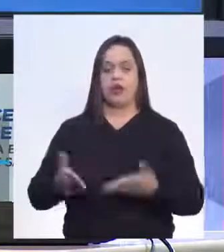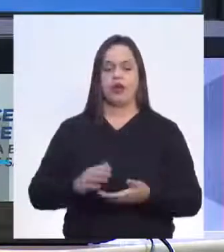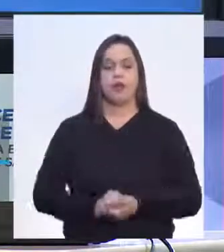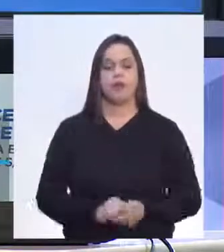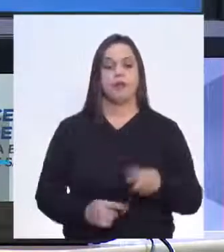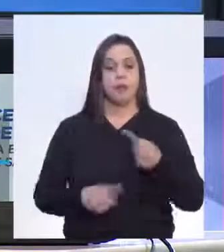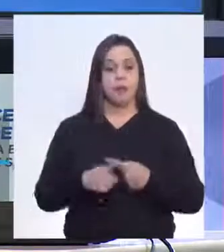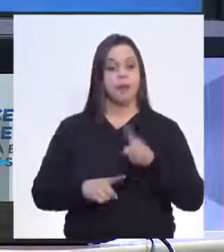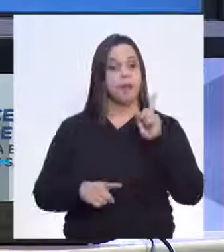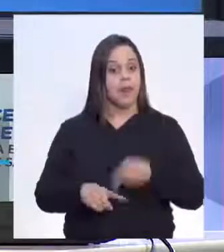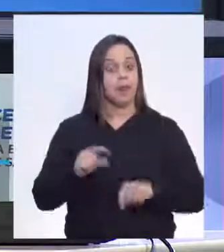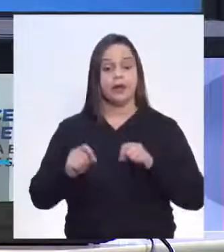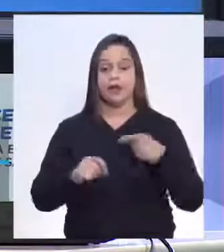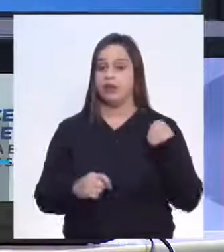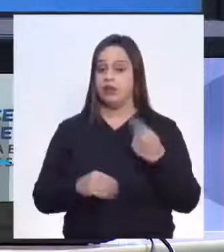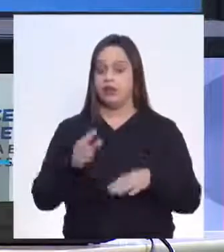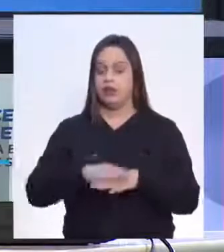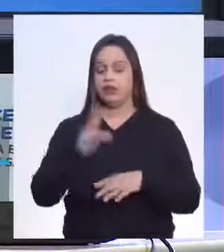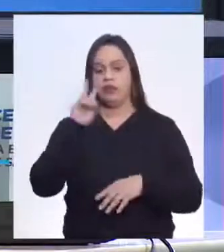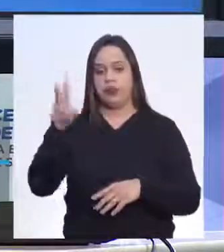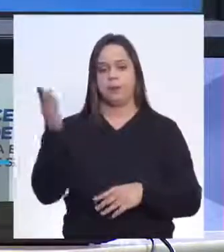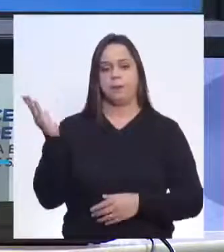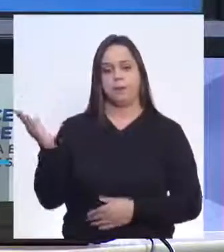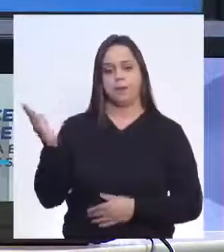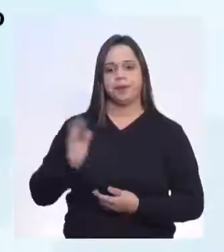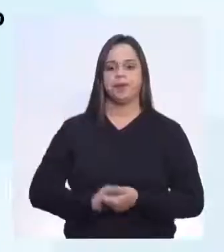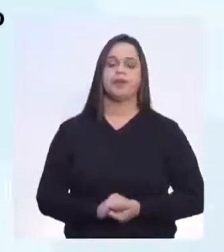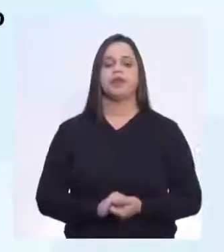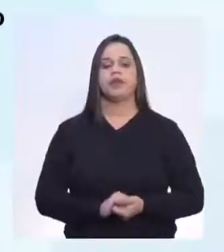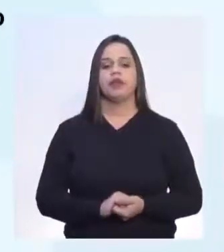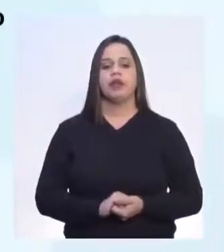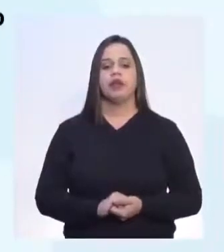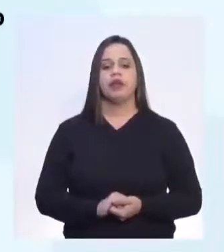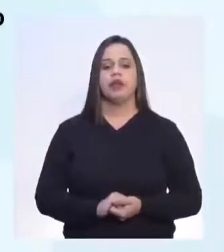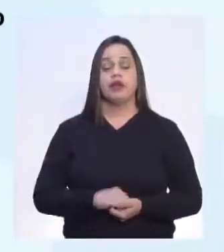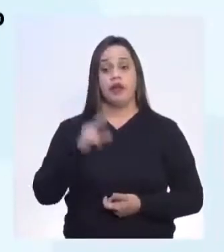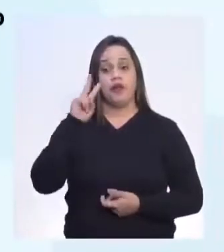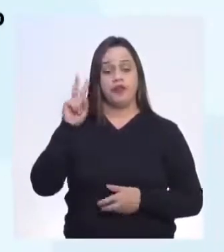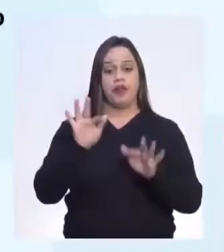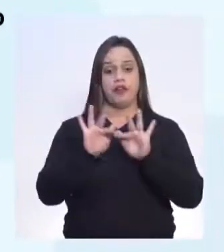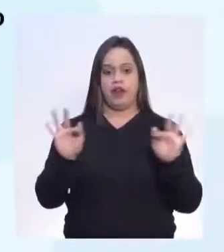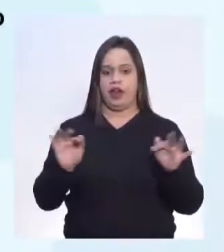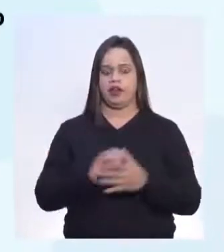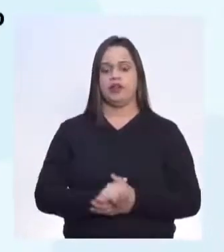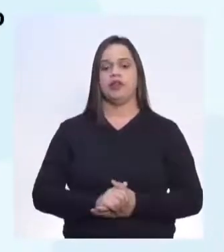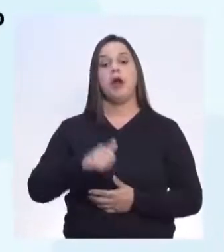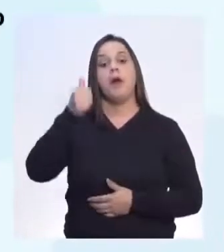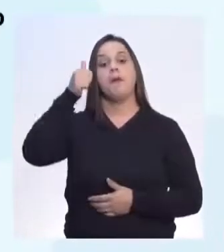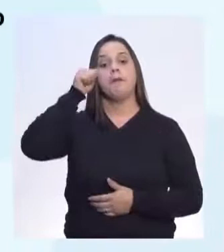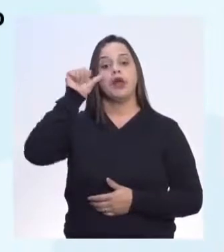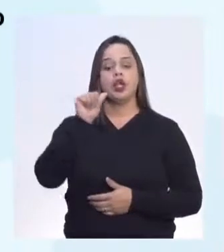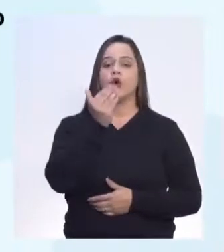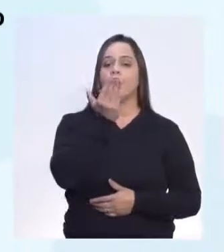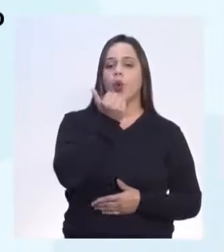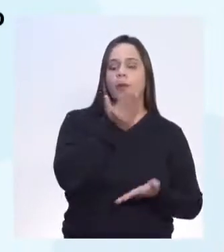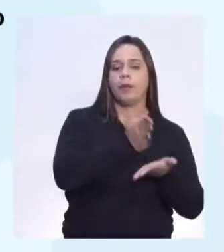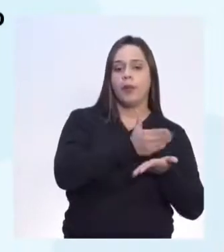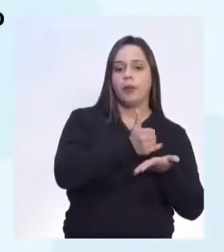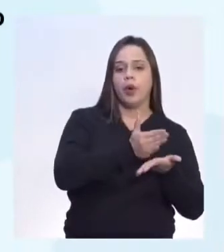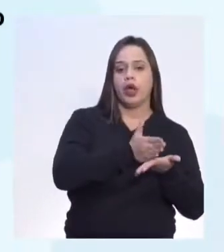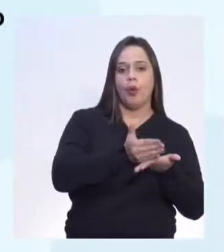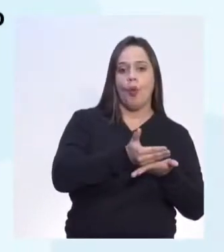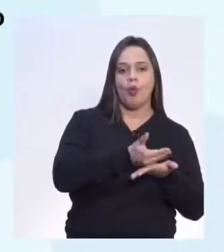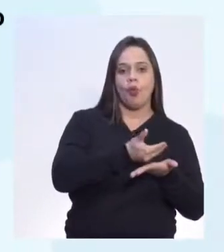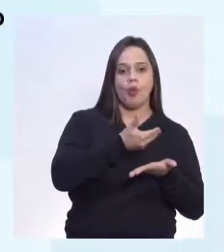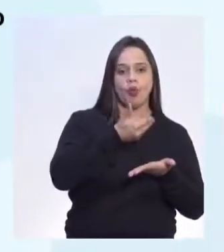é justamente isso que a Thalia disse. Olha na telinha. Observe a oração, gente. Pedrinho comeu o bolinho inteiro